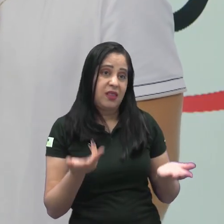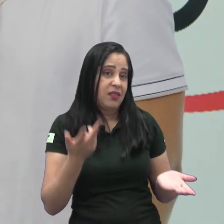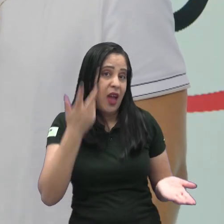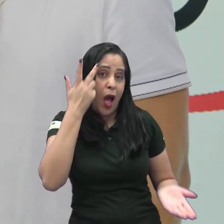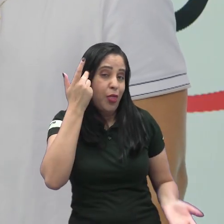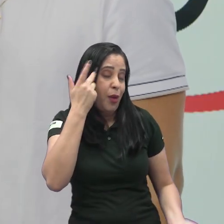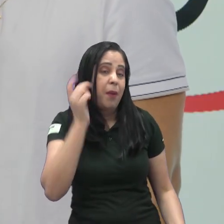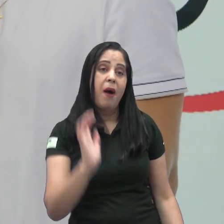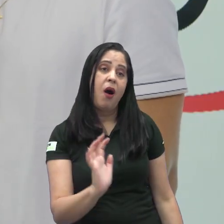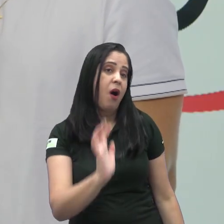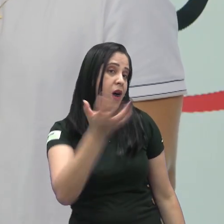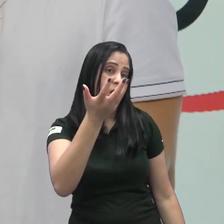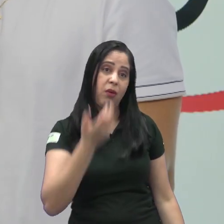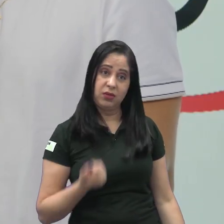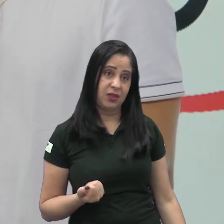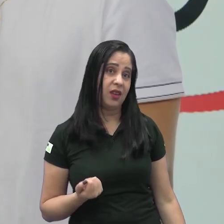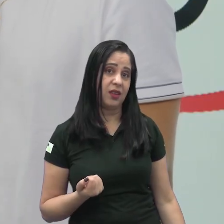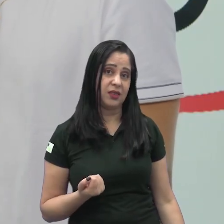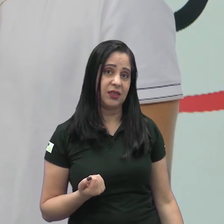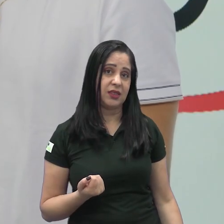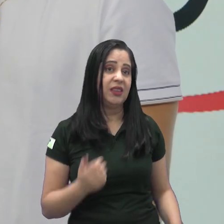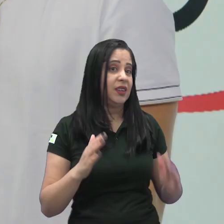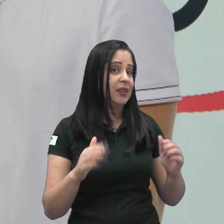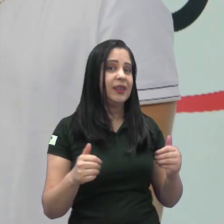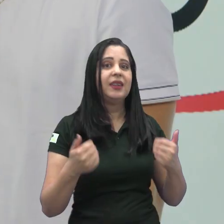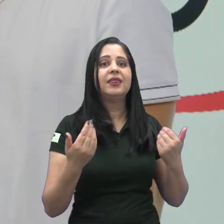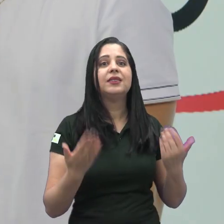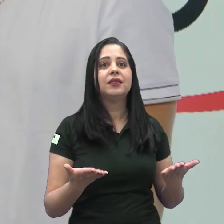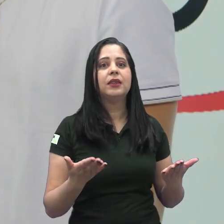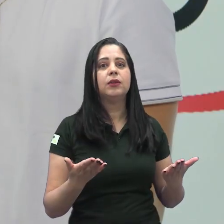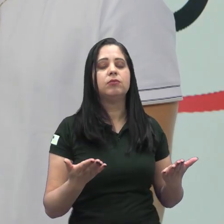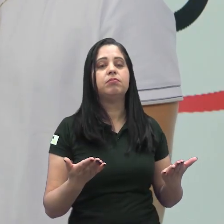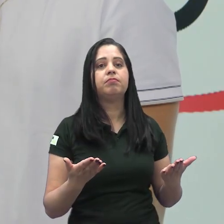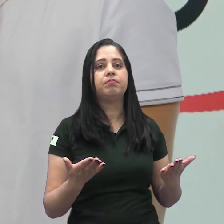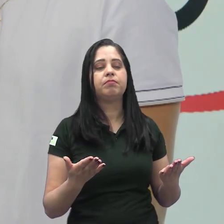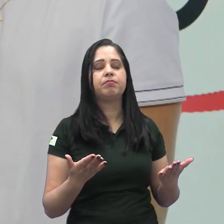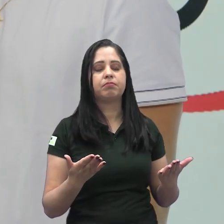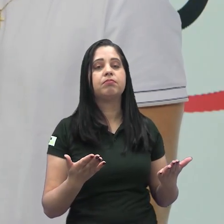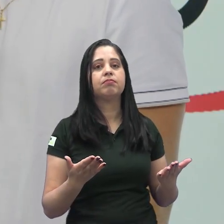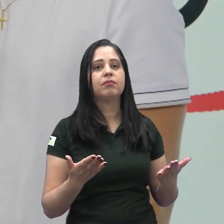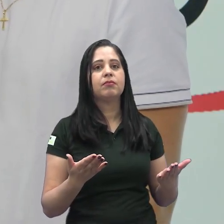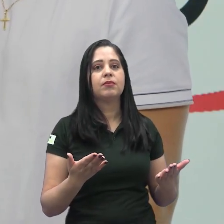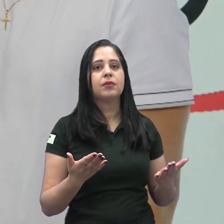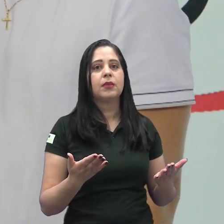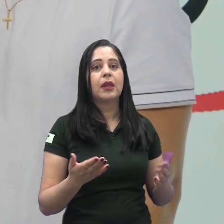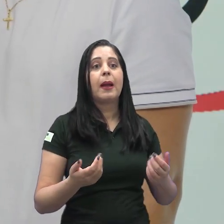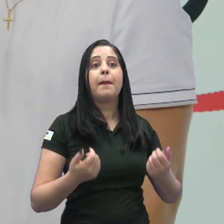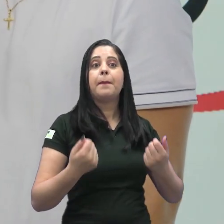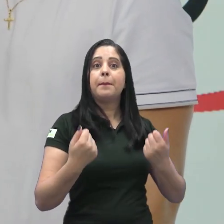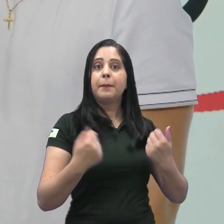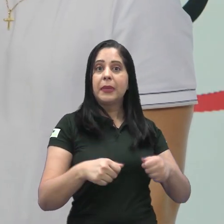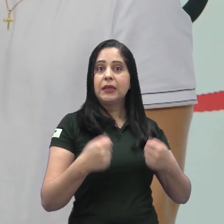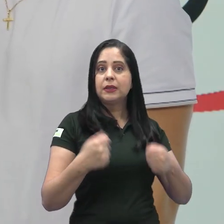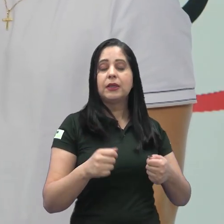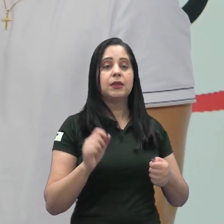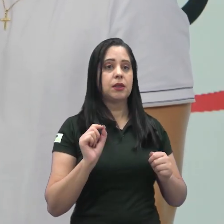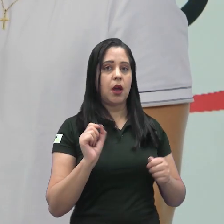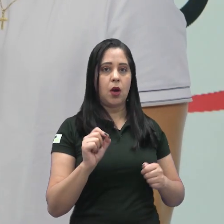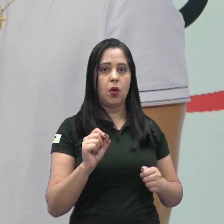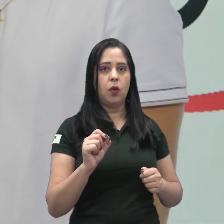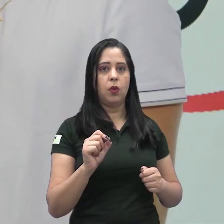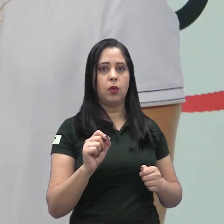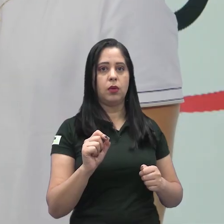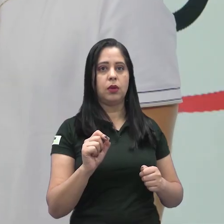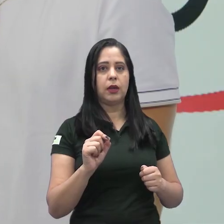gostar desse conteúdo que a gente criou. Então, eu falo assim, olha, usa aquilo a seu favor, né?